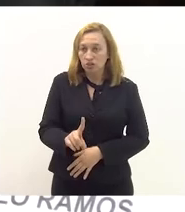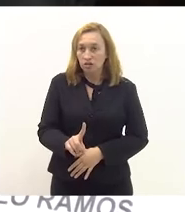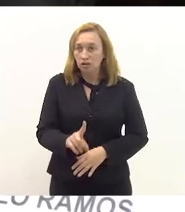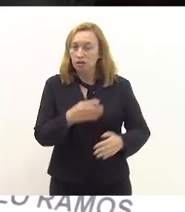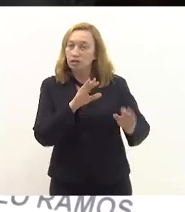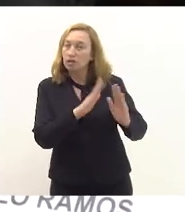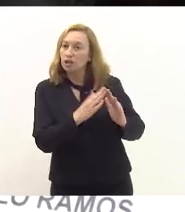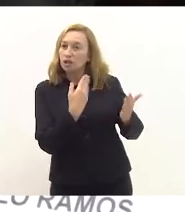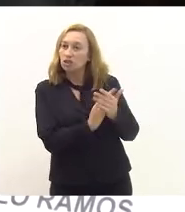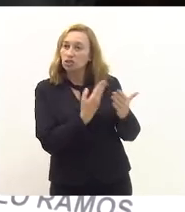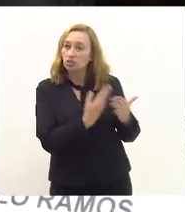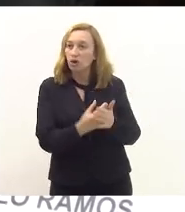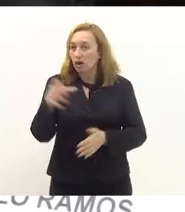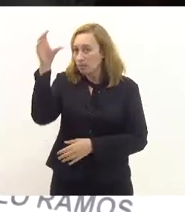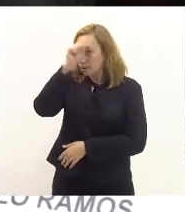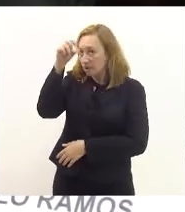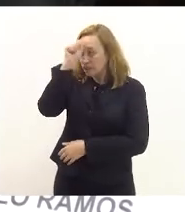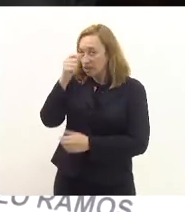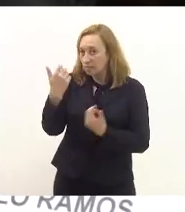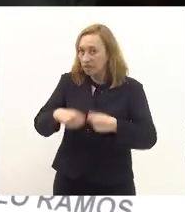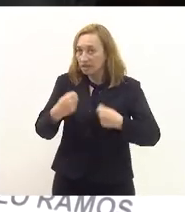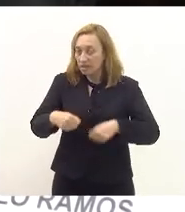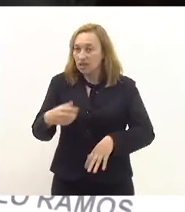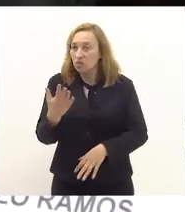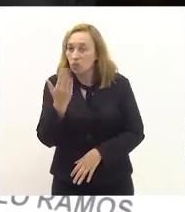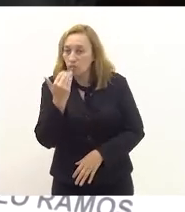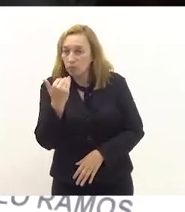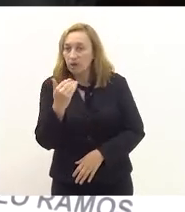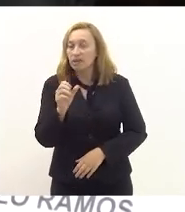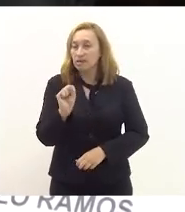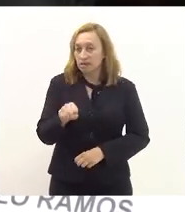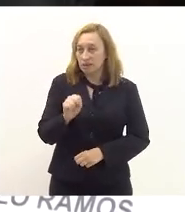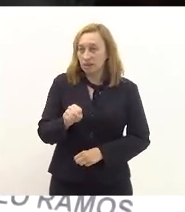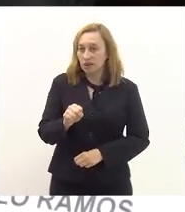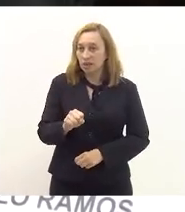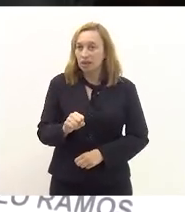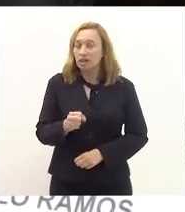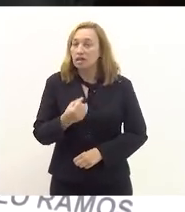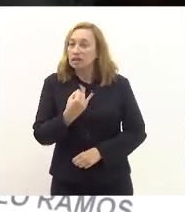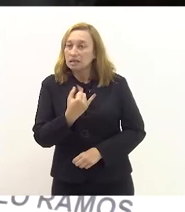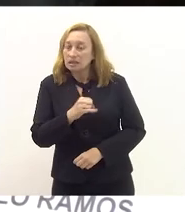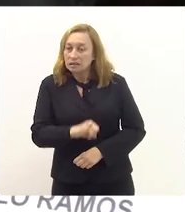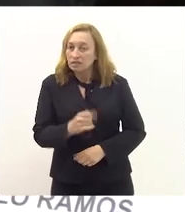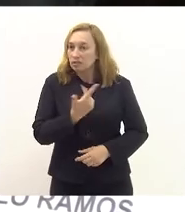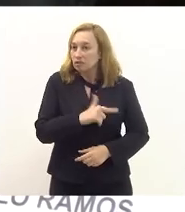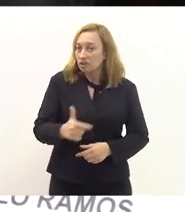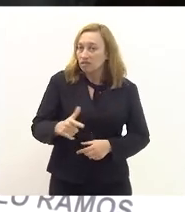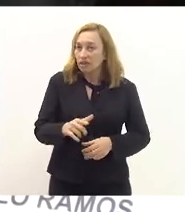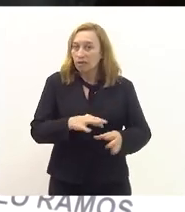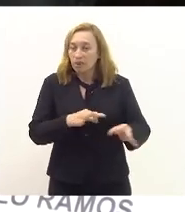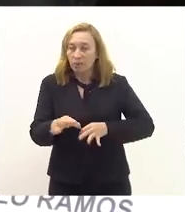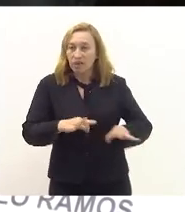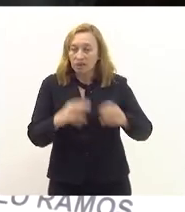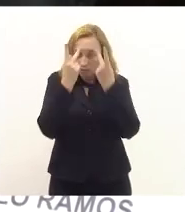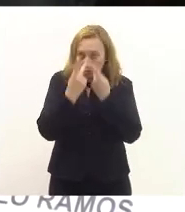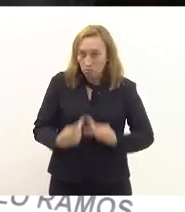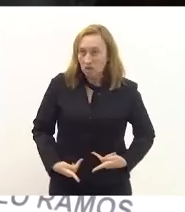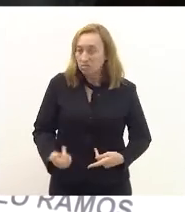mas, para aprender, devem estar bem nutridas. Sem a preparação do ser humano, não